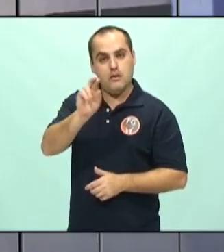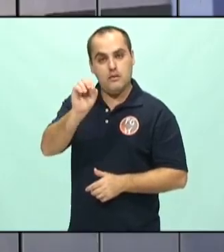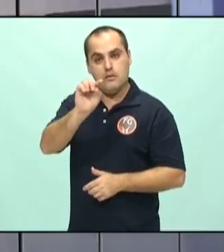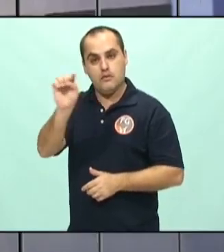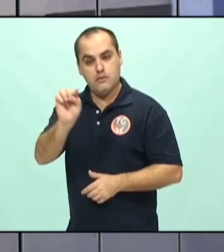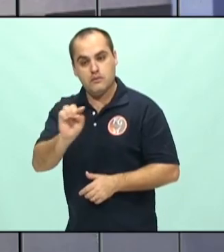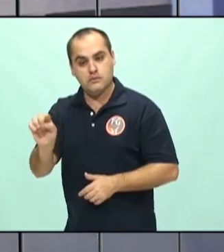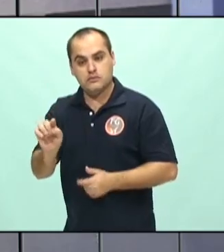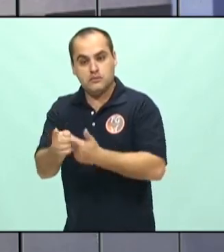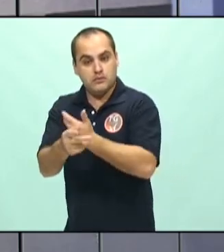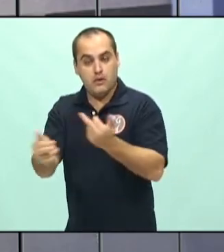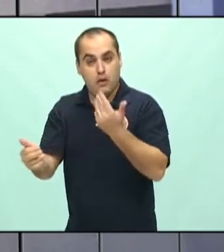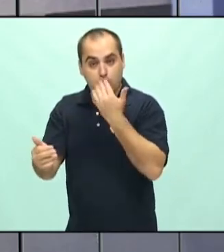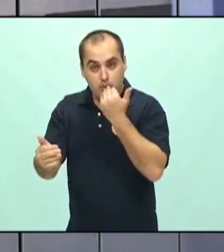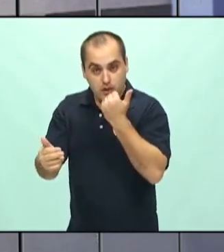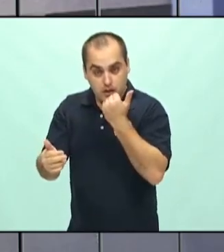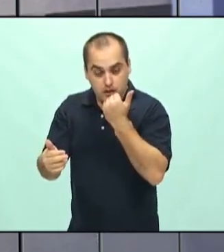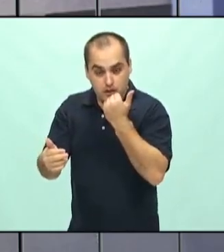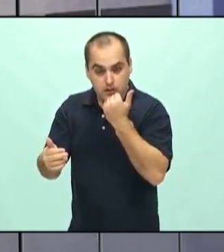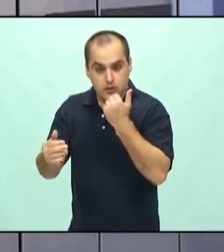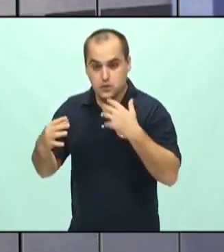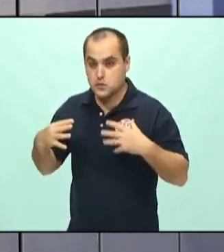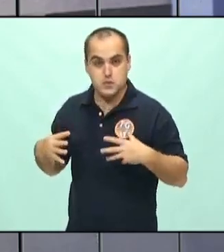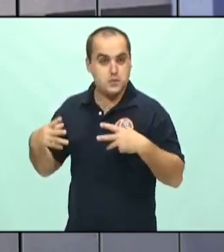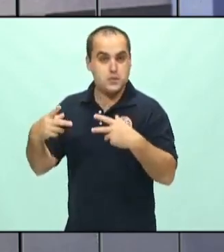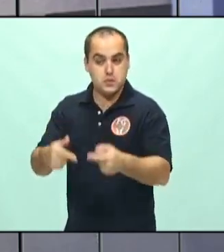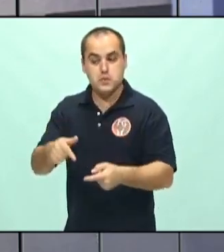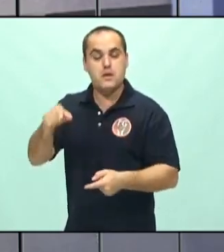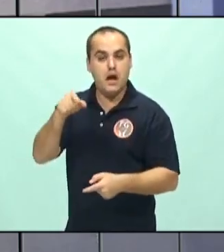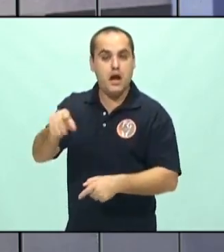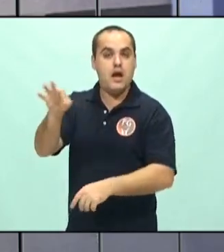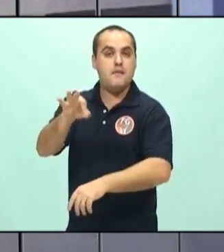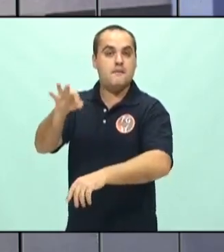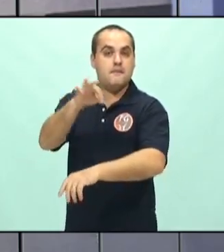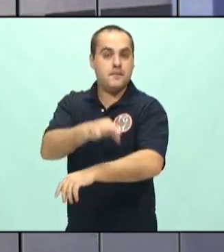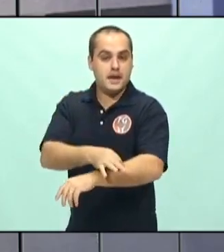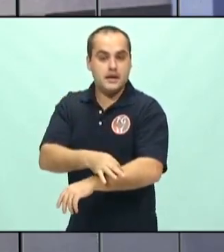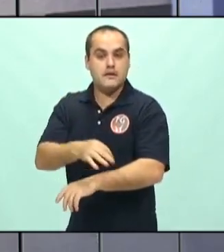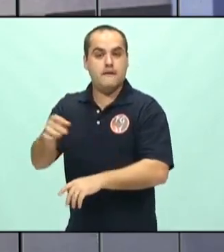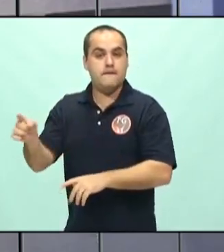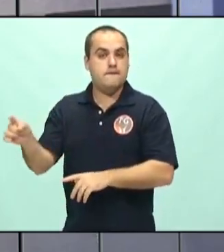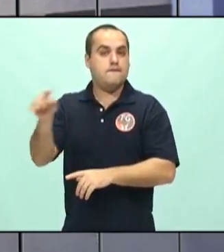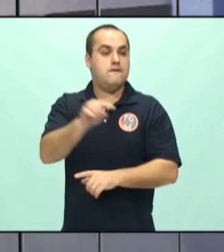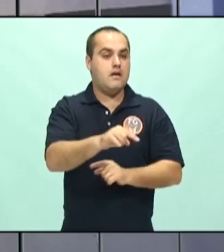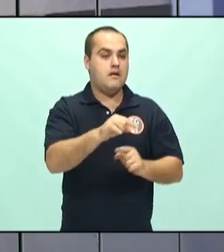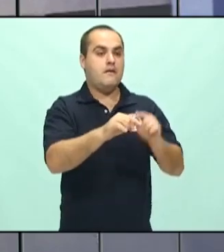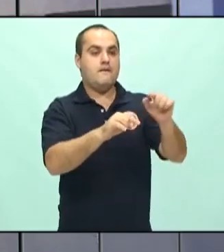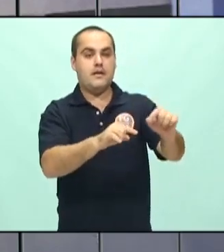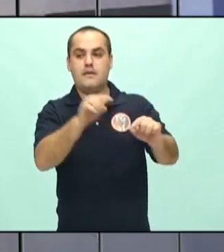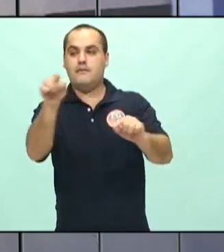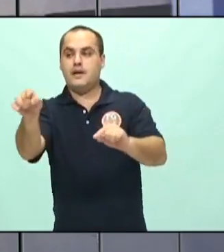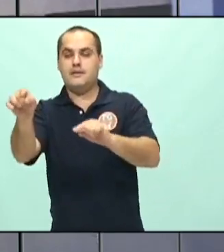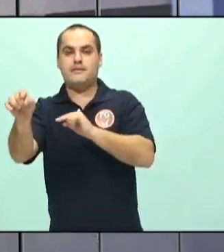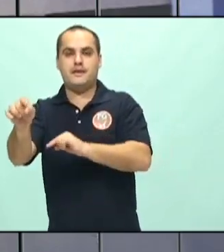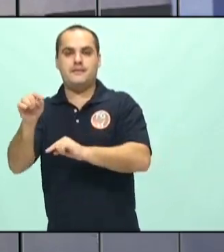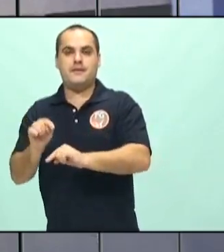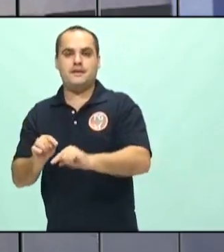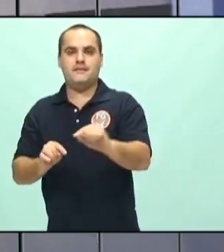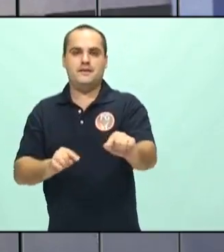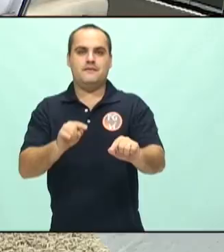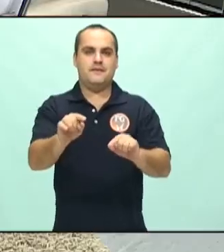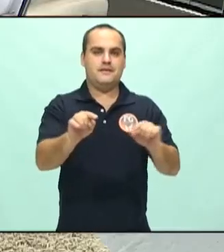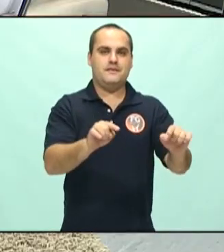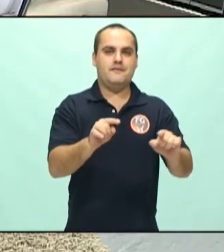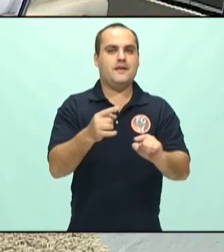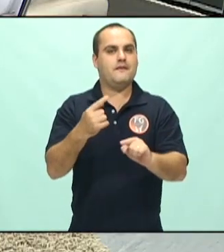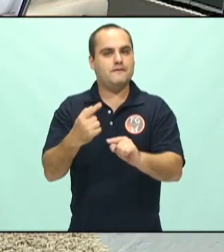qualquer alimento que nós comemos tudo a favor desse inseto assim ele faz toda a organização e faz crescer o alimento para